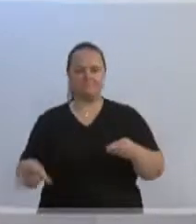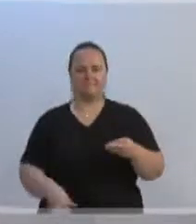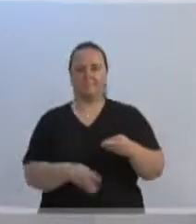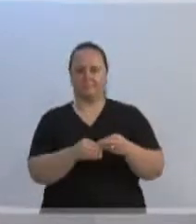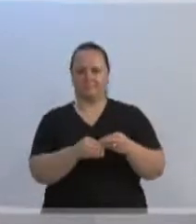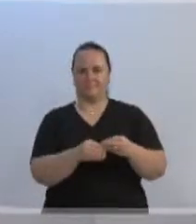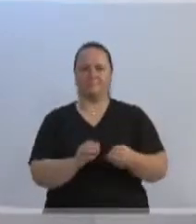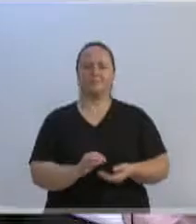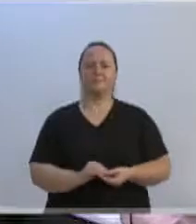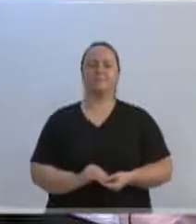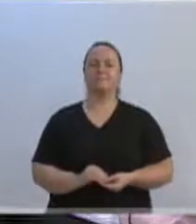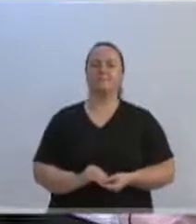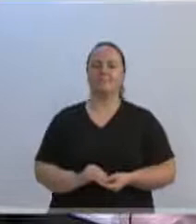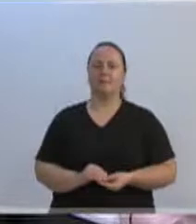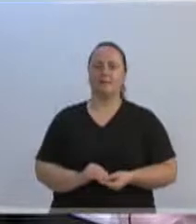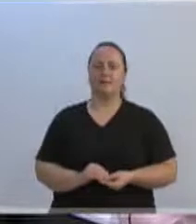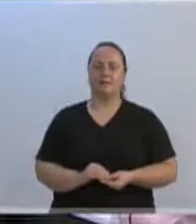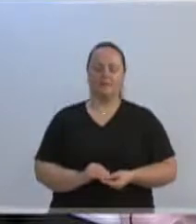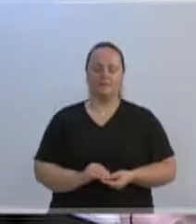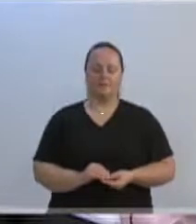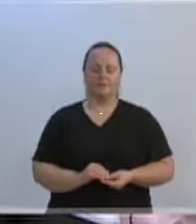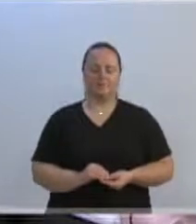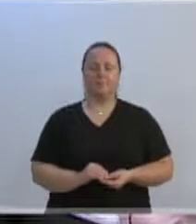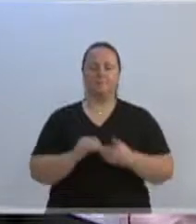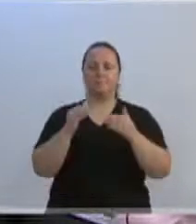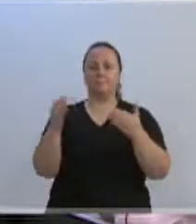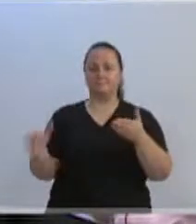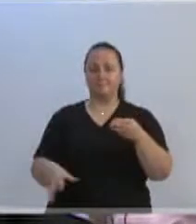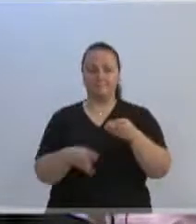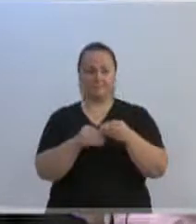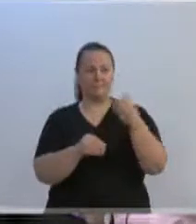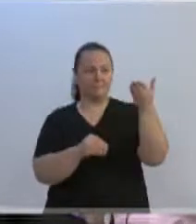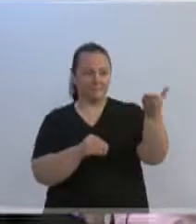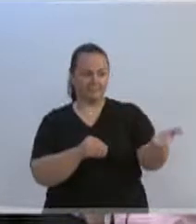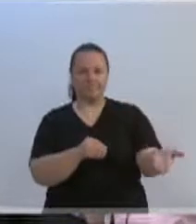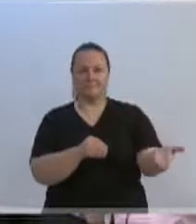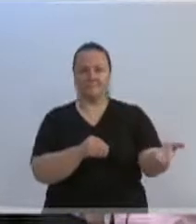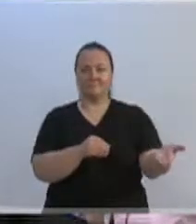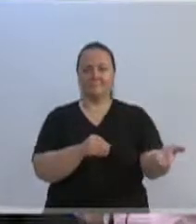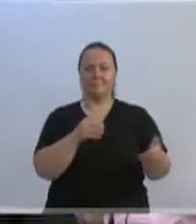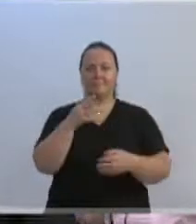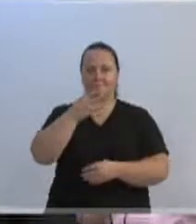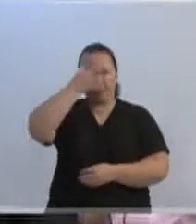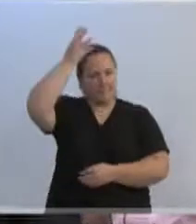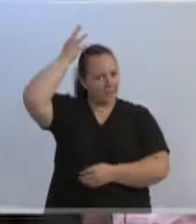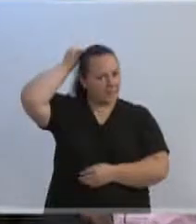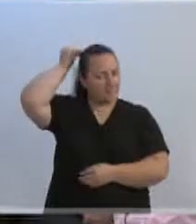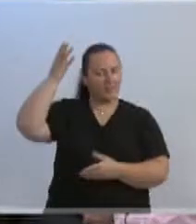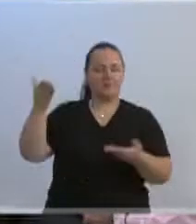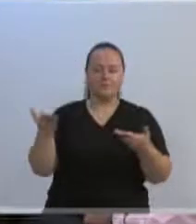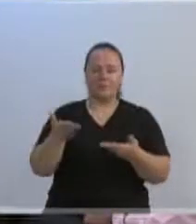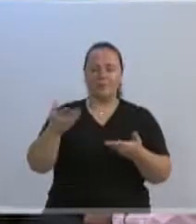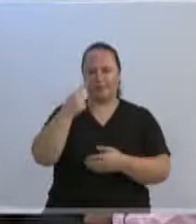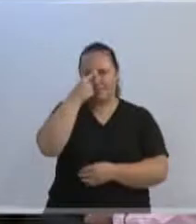souza que não há partido a presidente vamos com autorização do vereador alexandre matias vamos ouvir em aparte o vereador ito vereador